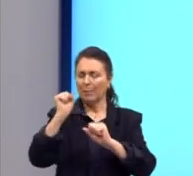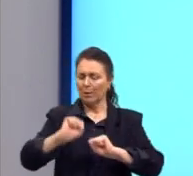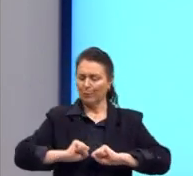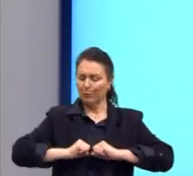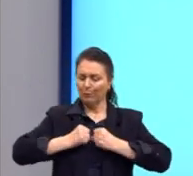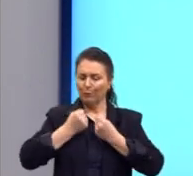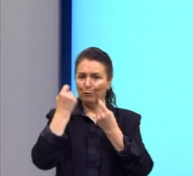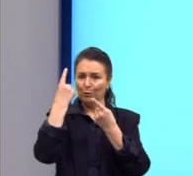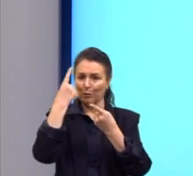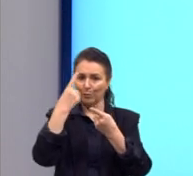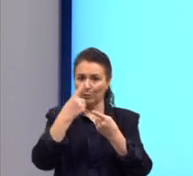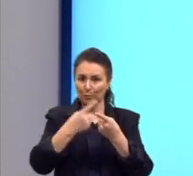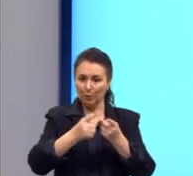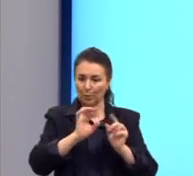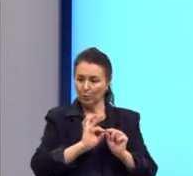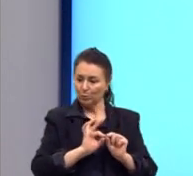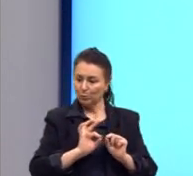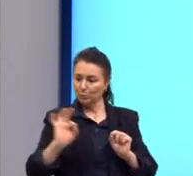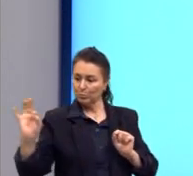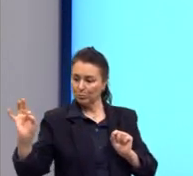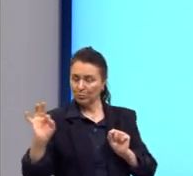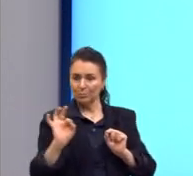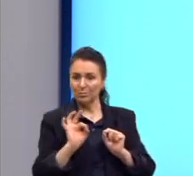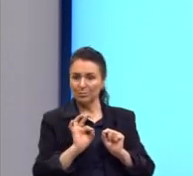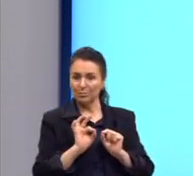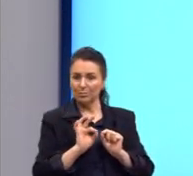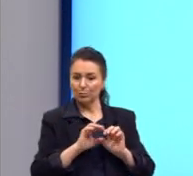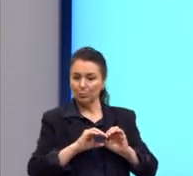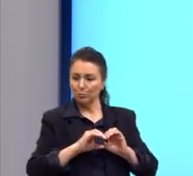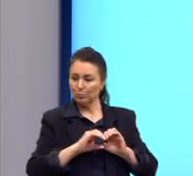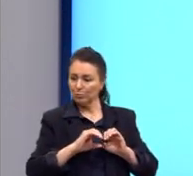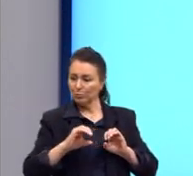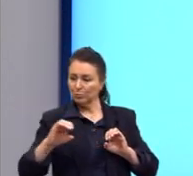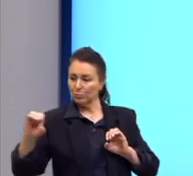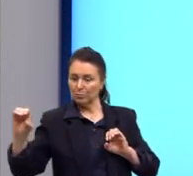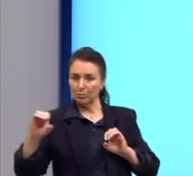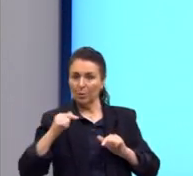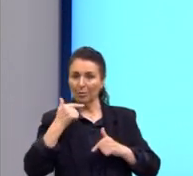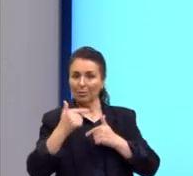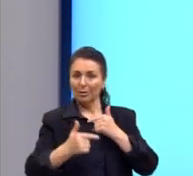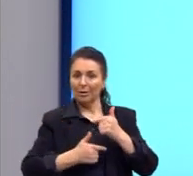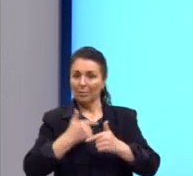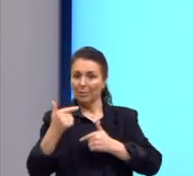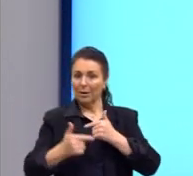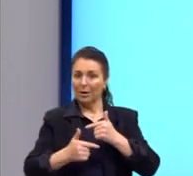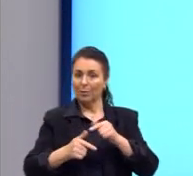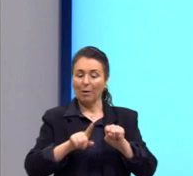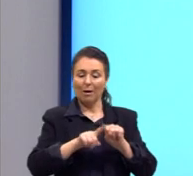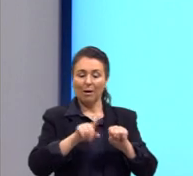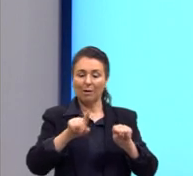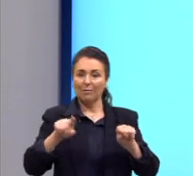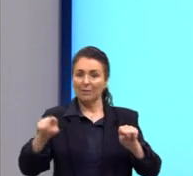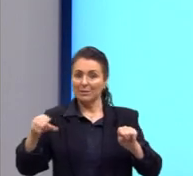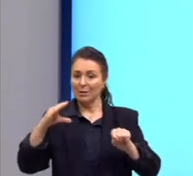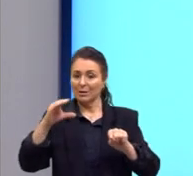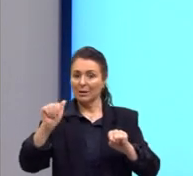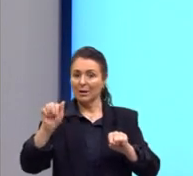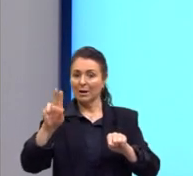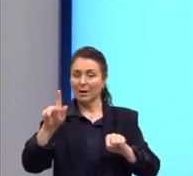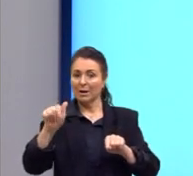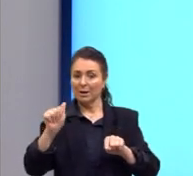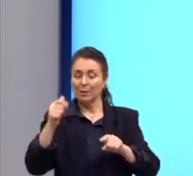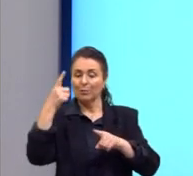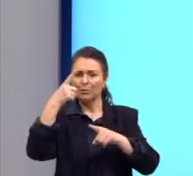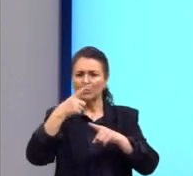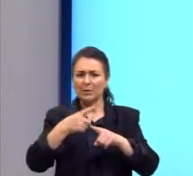multiplicado pelo deslocamento Agora Eu Tô mostrando para vocês que o trabalho na verdade a variação da carga multiplicada pela